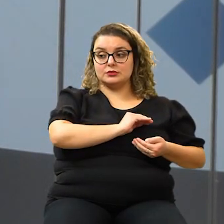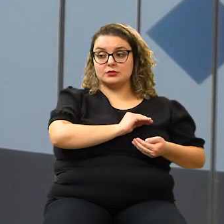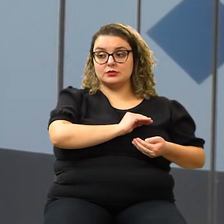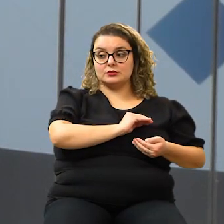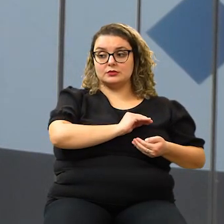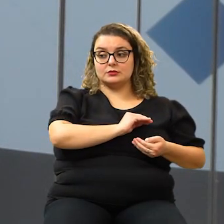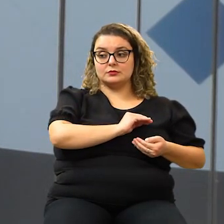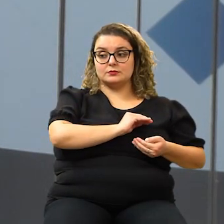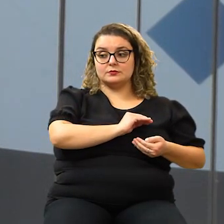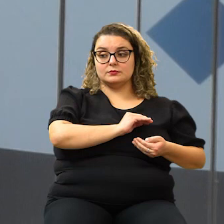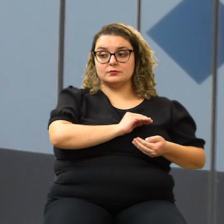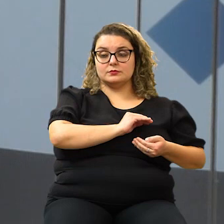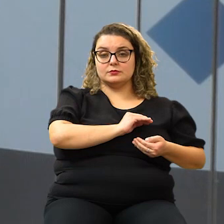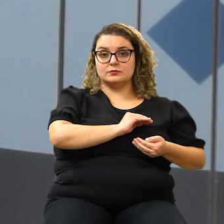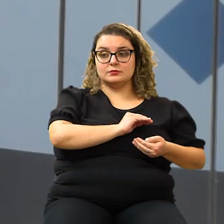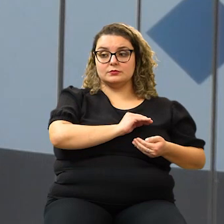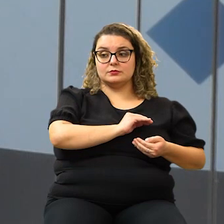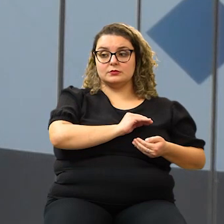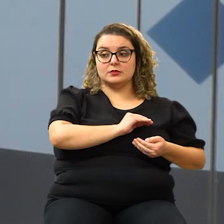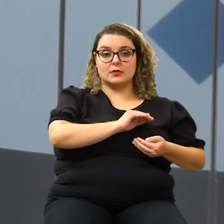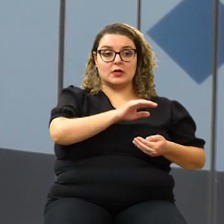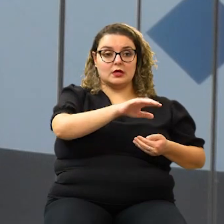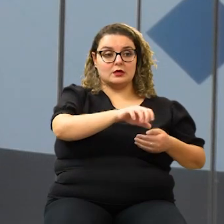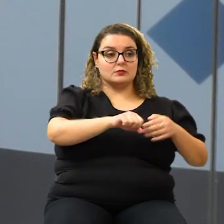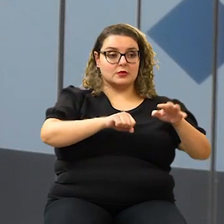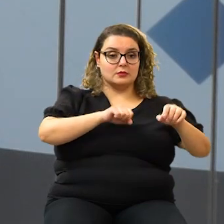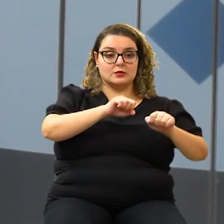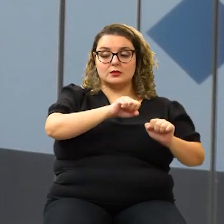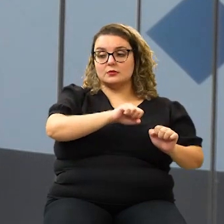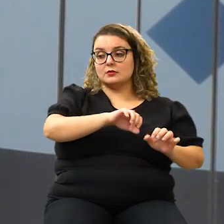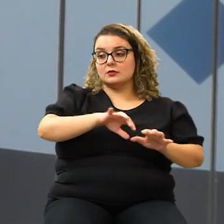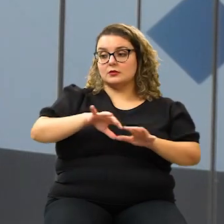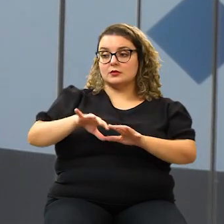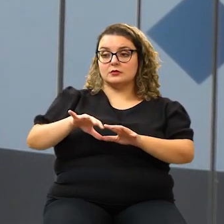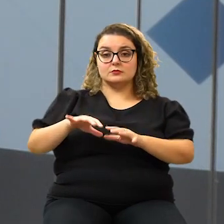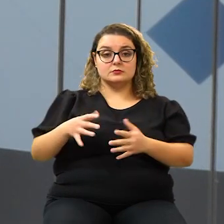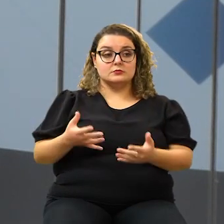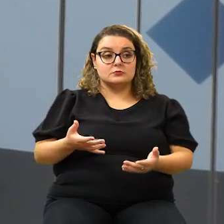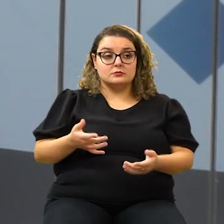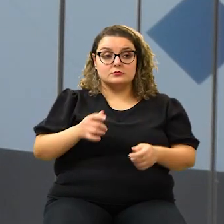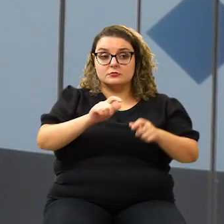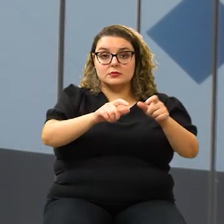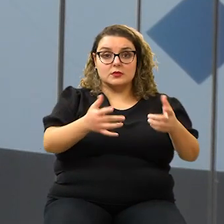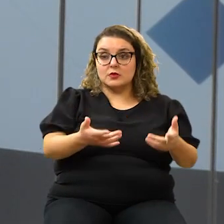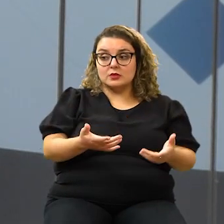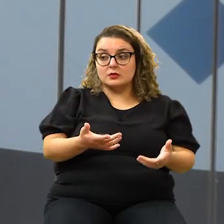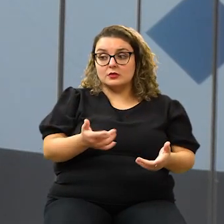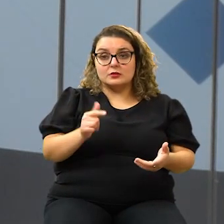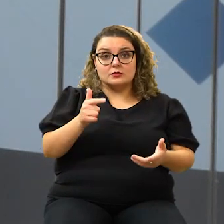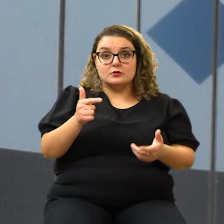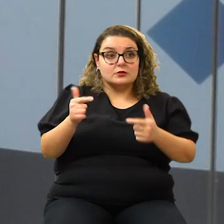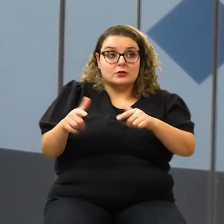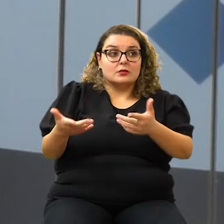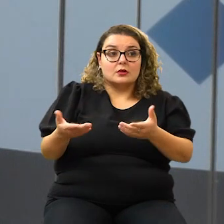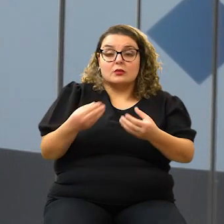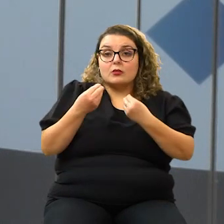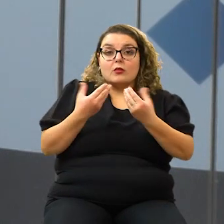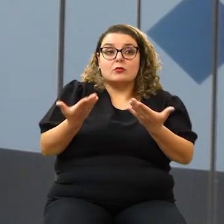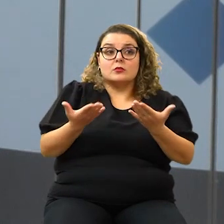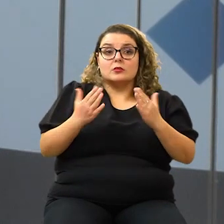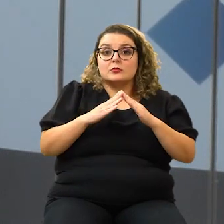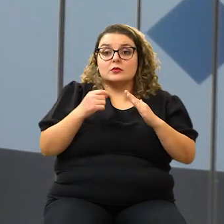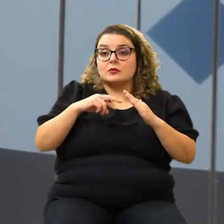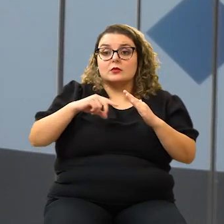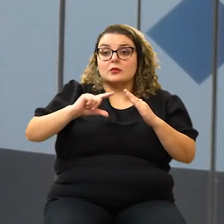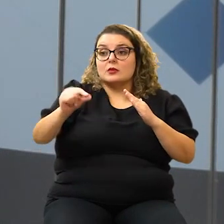estava tirando essas pessoas e essas pessoas, né, não tinham para onde ir, né, não